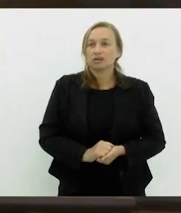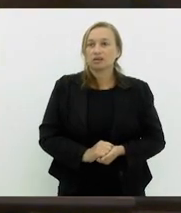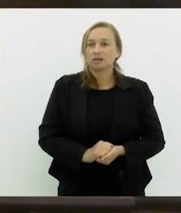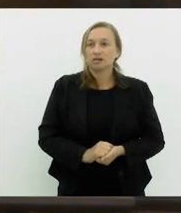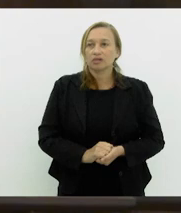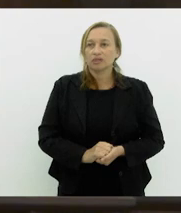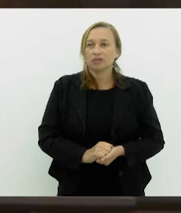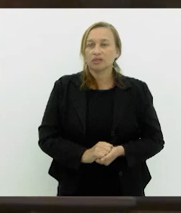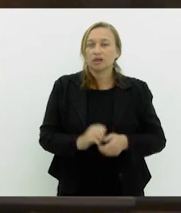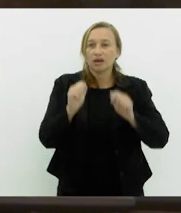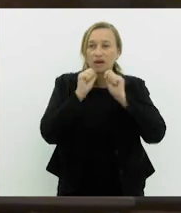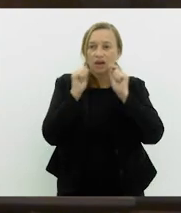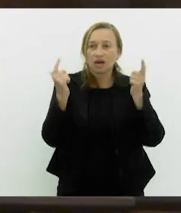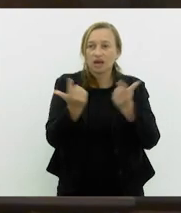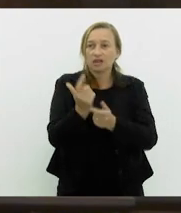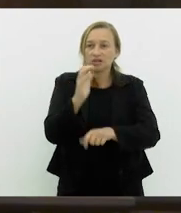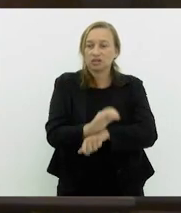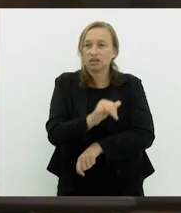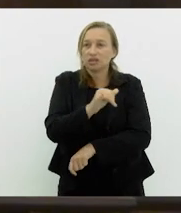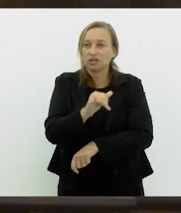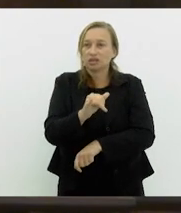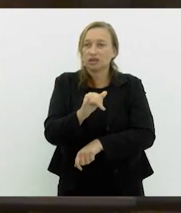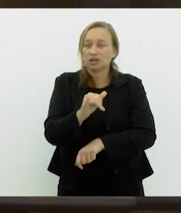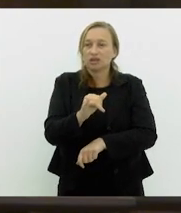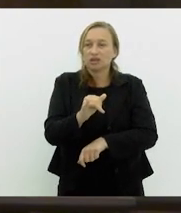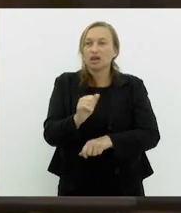Legislativa do Estado de Goiás.